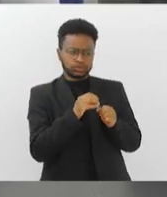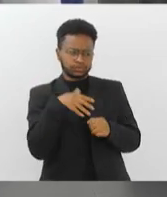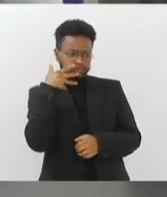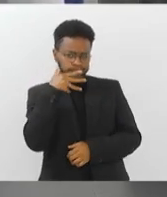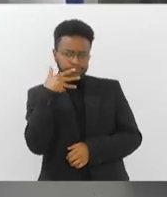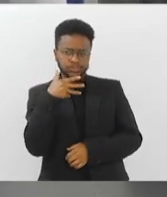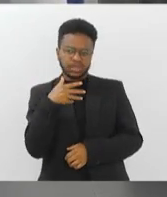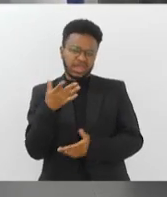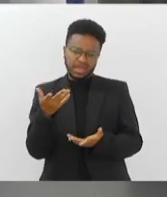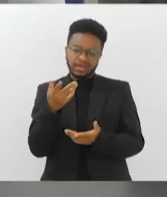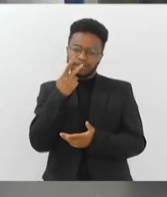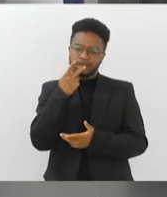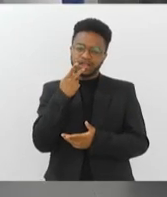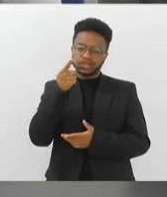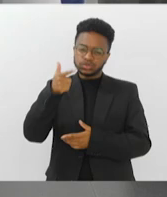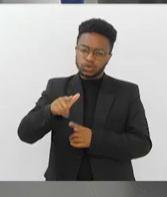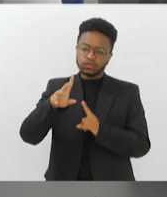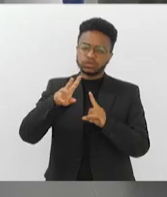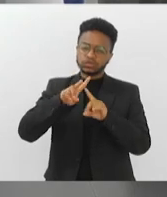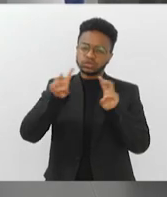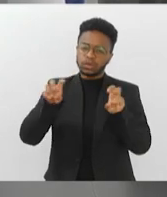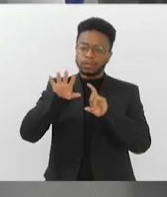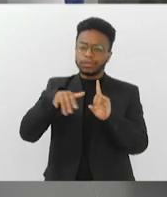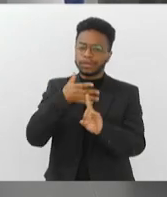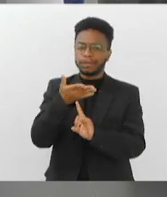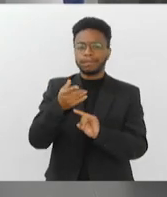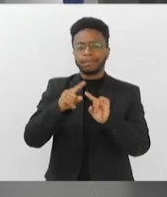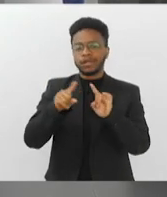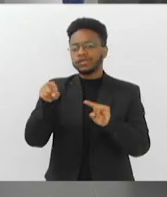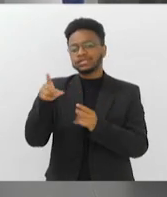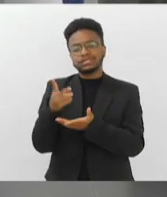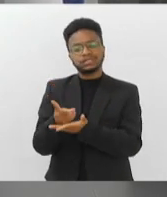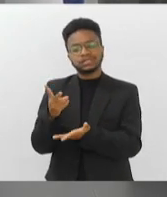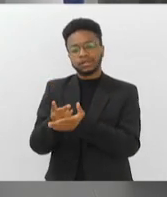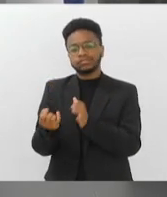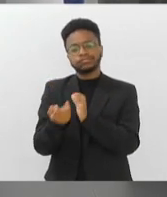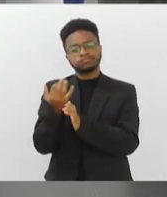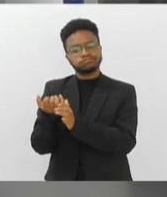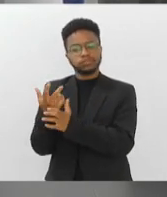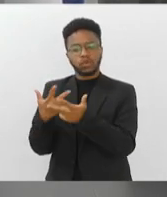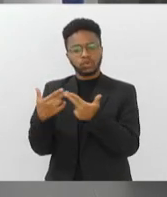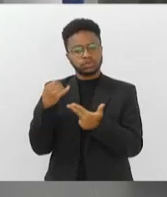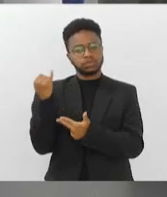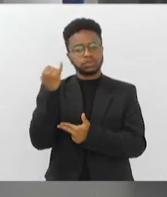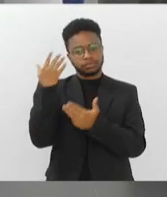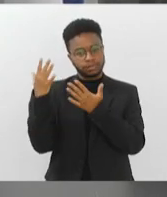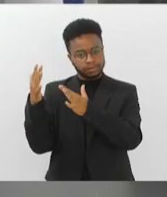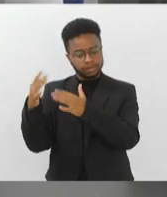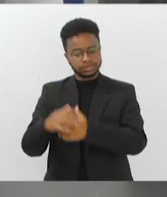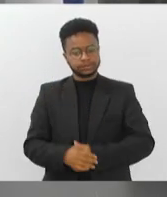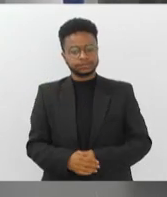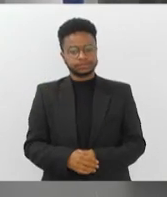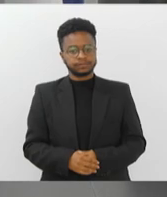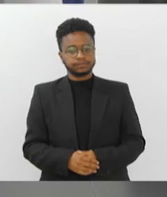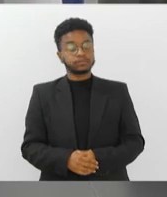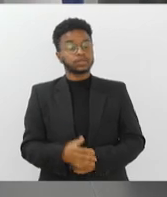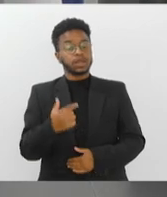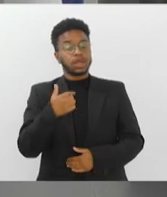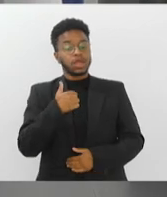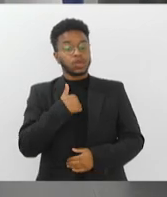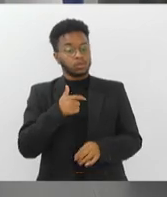falar no meio ambiente, mas Vossa Excelência, muito produtivo, como sempre. Parabéns. Deputado Luiz Paulo. Presidente, eu, ao chegar